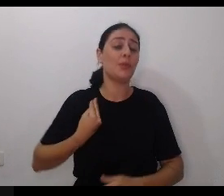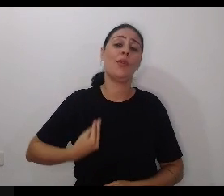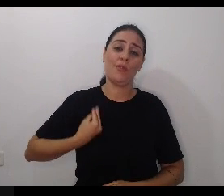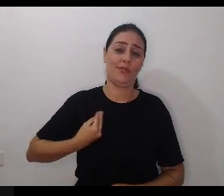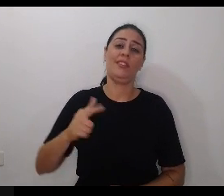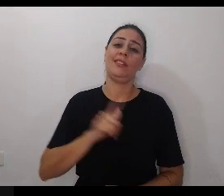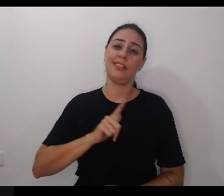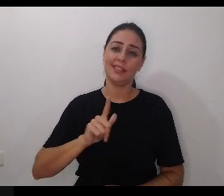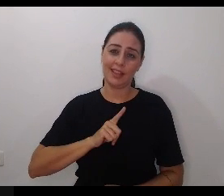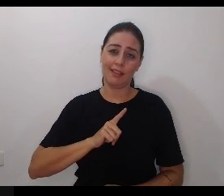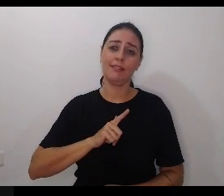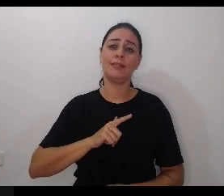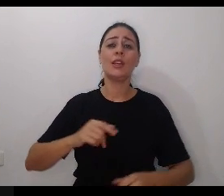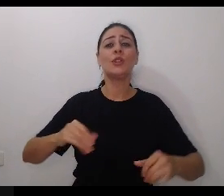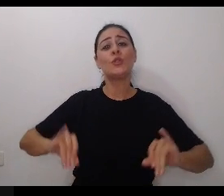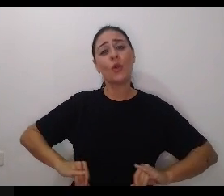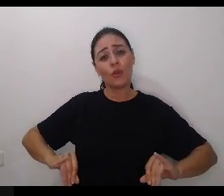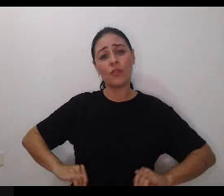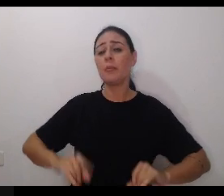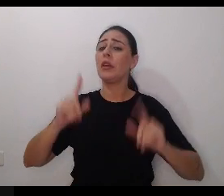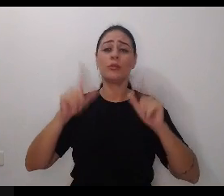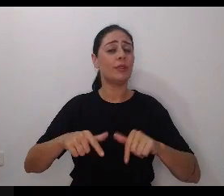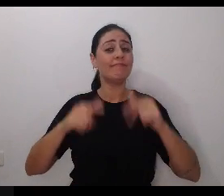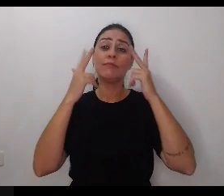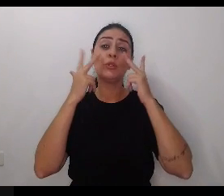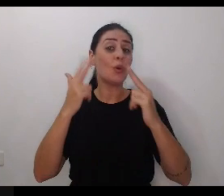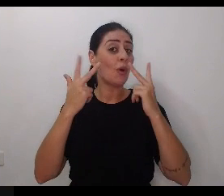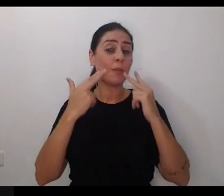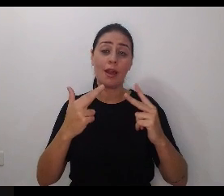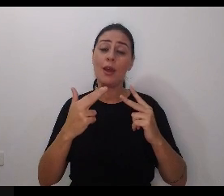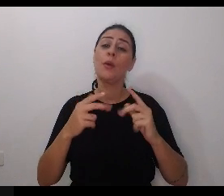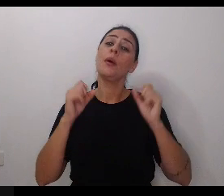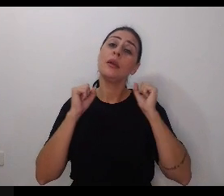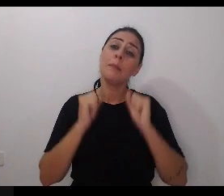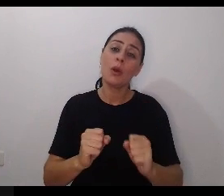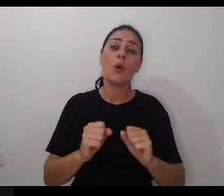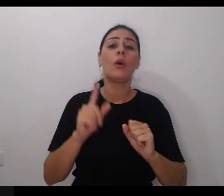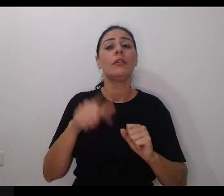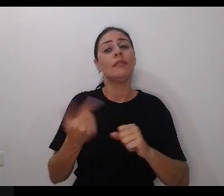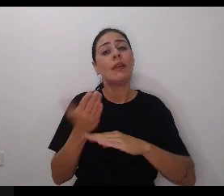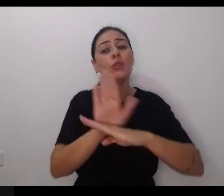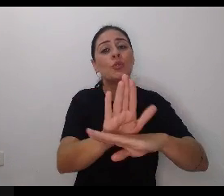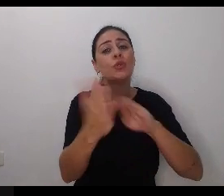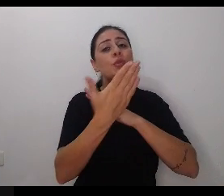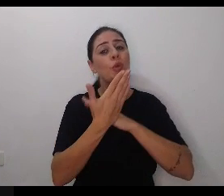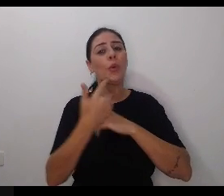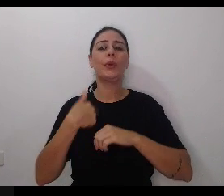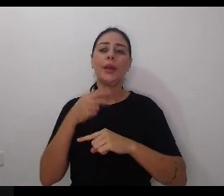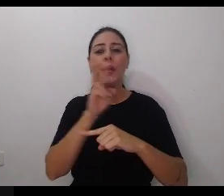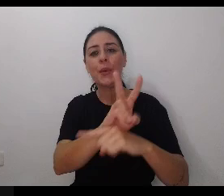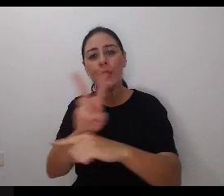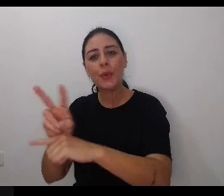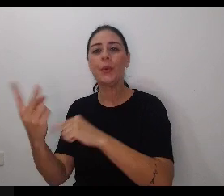outras coisas também, né? Flexibilidade, se adaptar, lidar com situações difíceis. Momentos difíceis acontecem